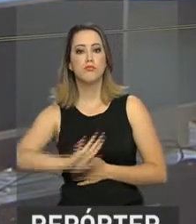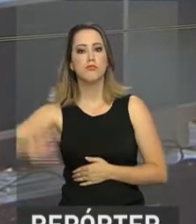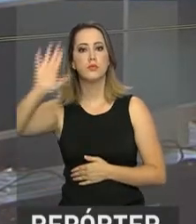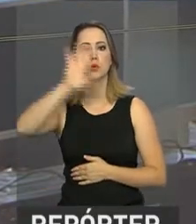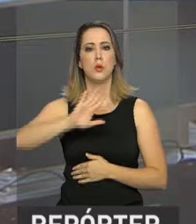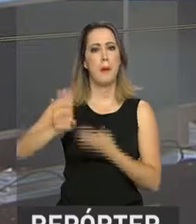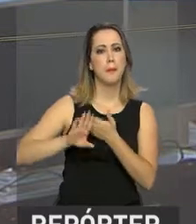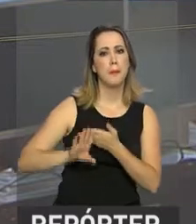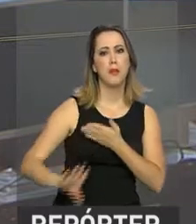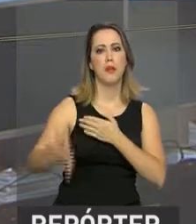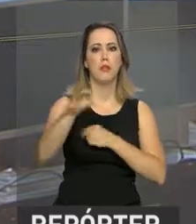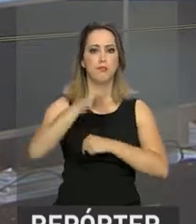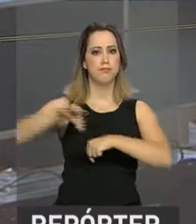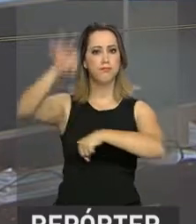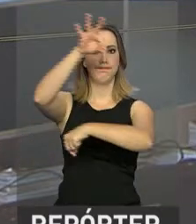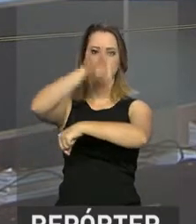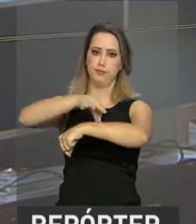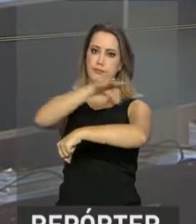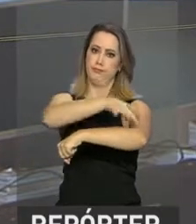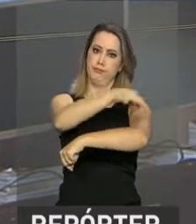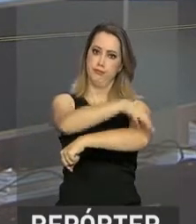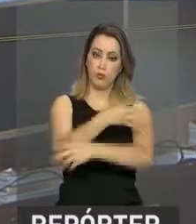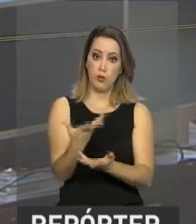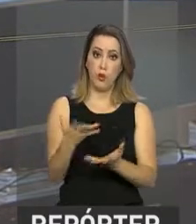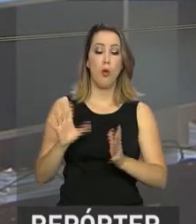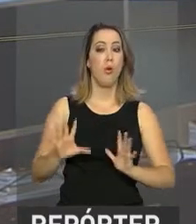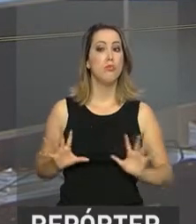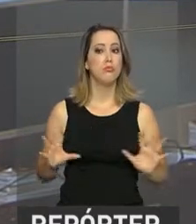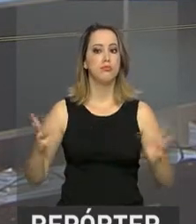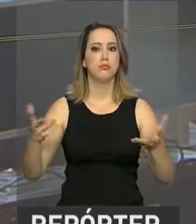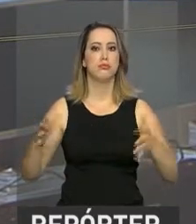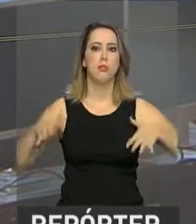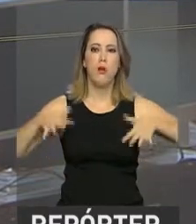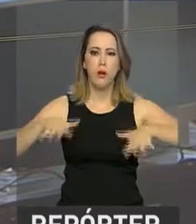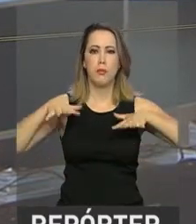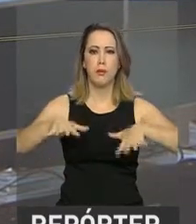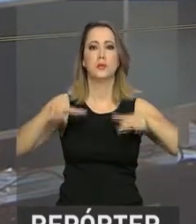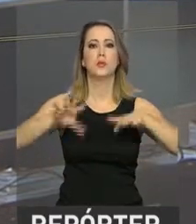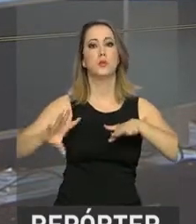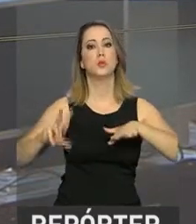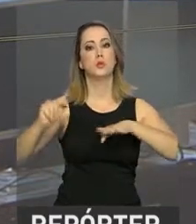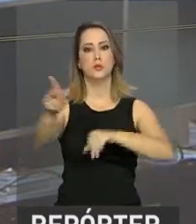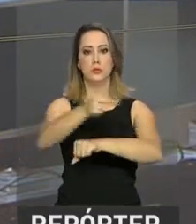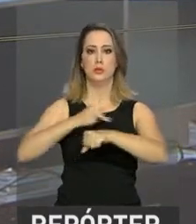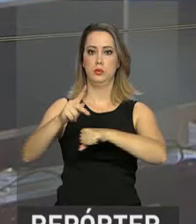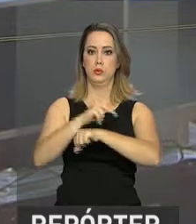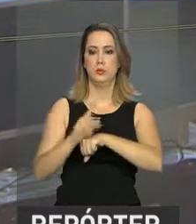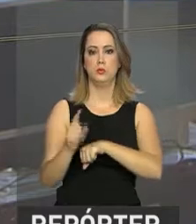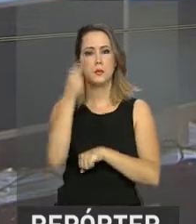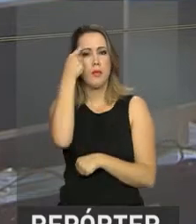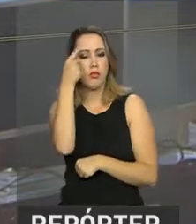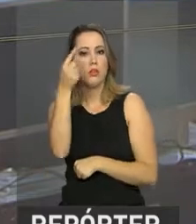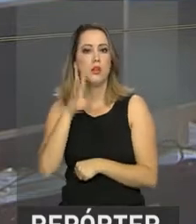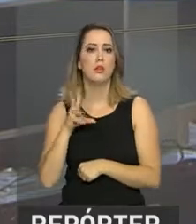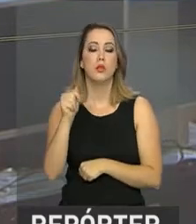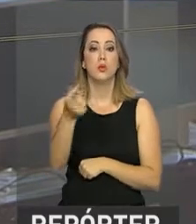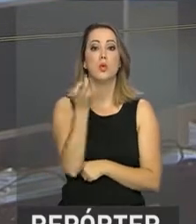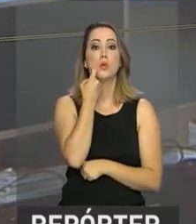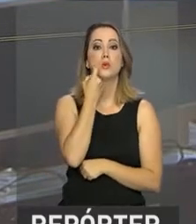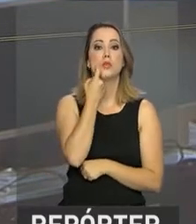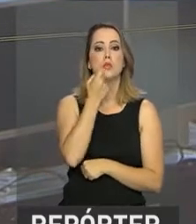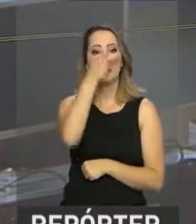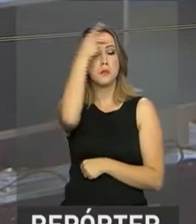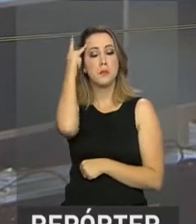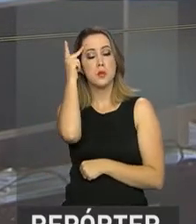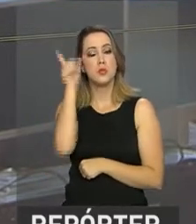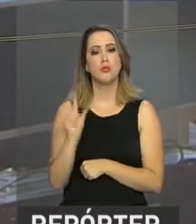de Combate ao Aedes. Uma grande mobilização ocorre em todo o país. A ideia é que toda sexta-feira as pessoas tirem um